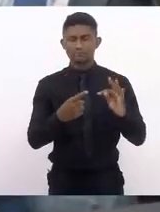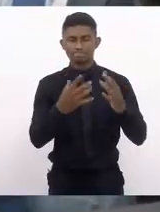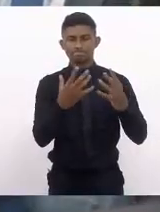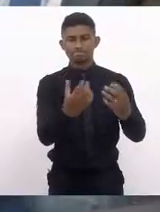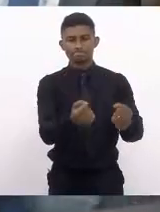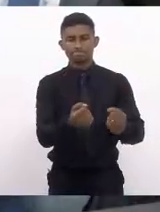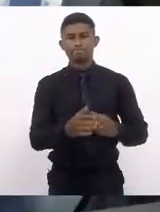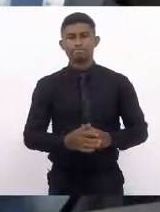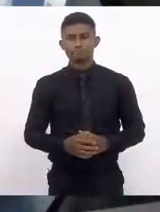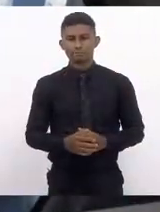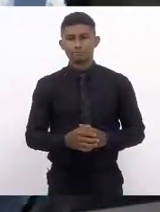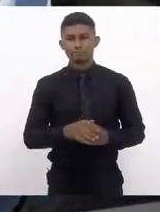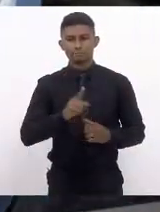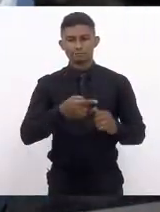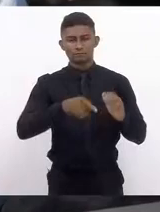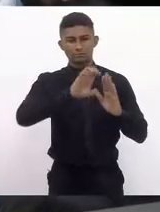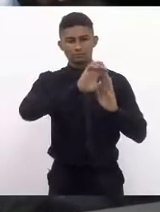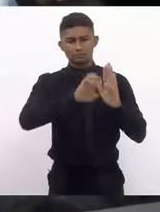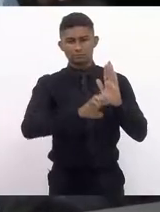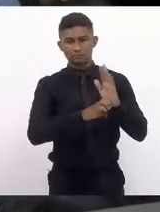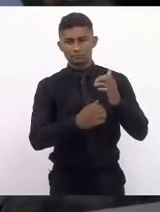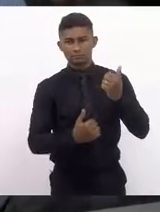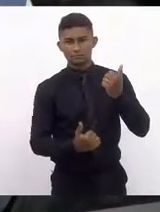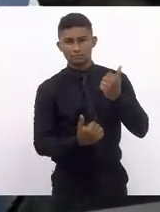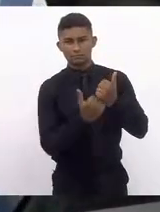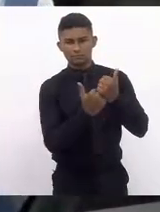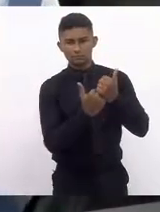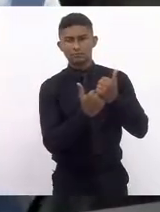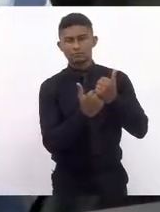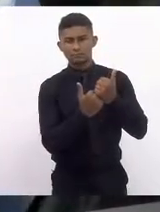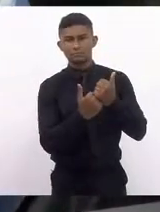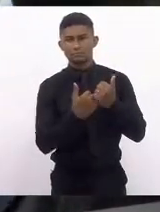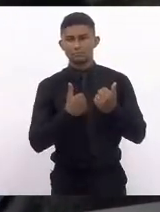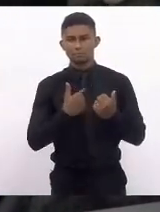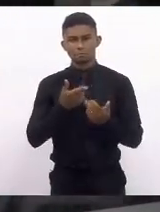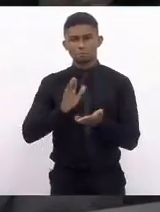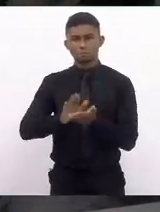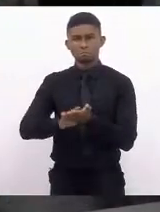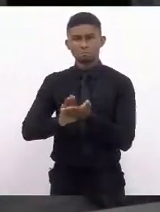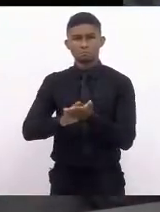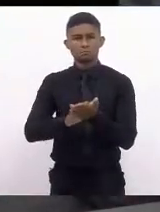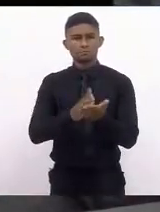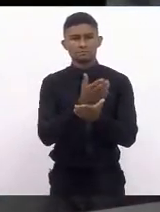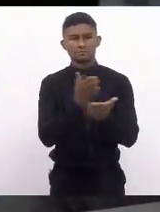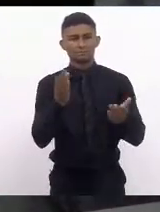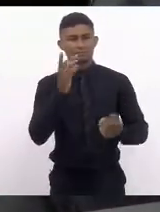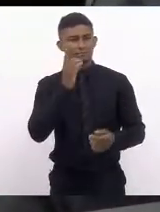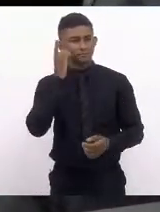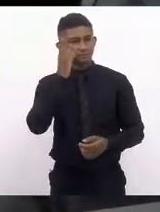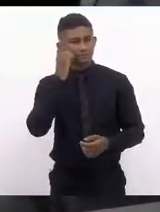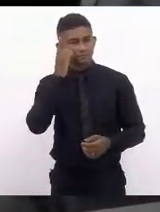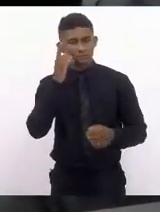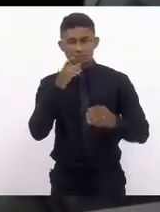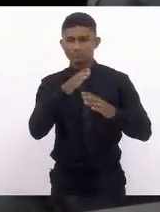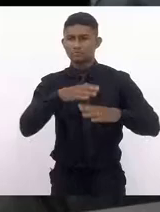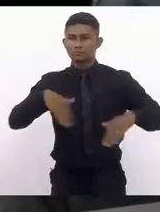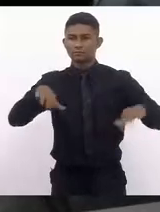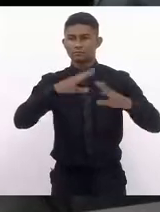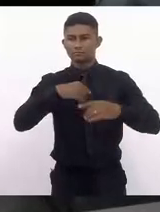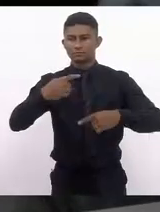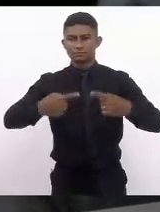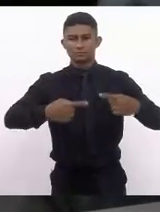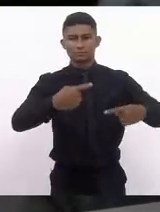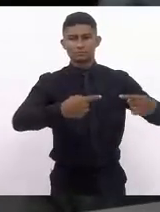como uma subemenda aglutinativo queria elogiar a todos os deputados que fizeram Esse debate